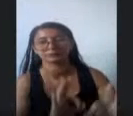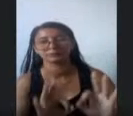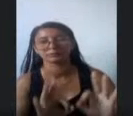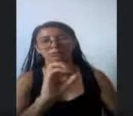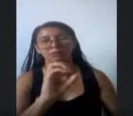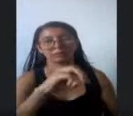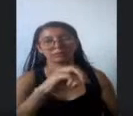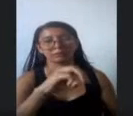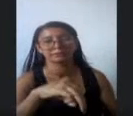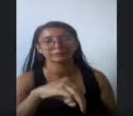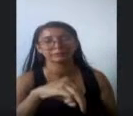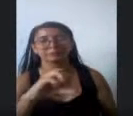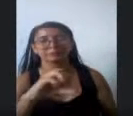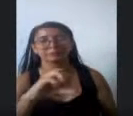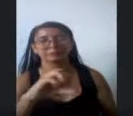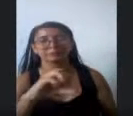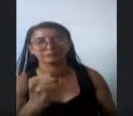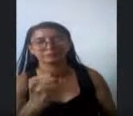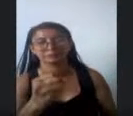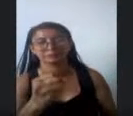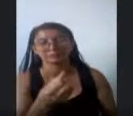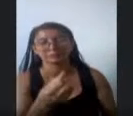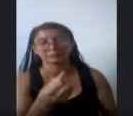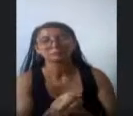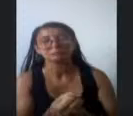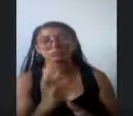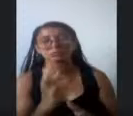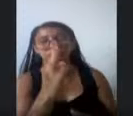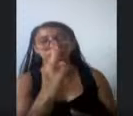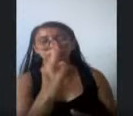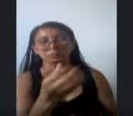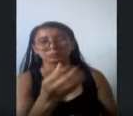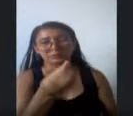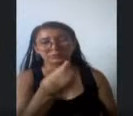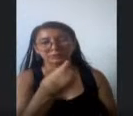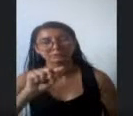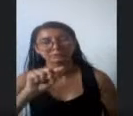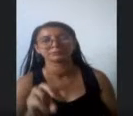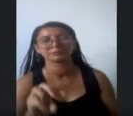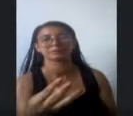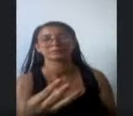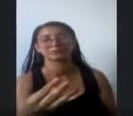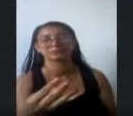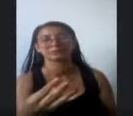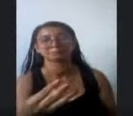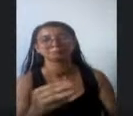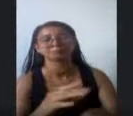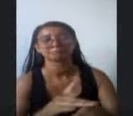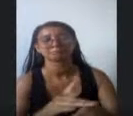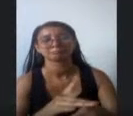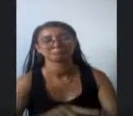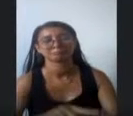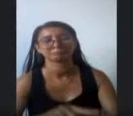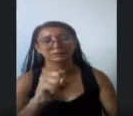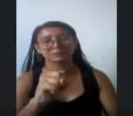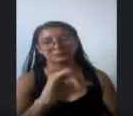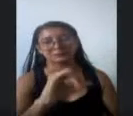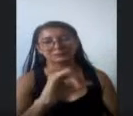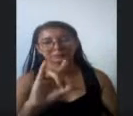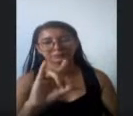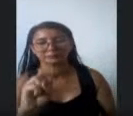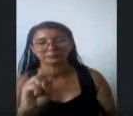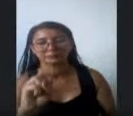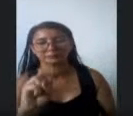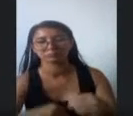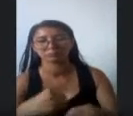são 6 milhões de novos casos de sífilis por ano, né? Então, é importante destacar que a gente está falando